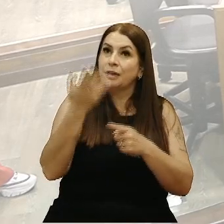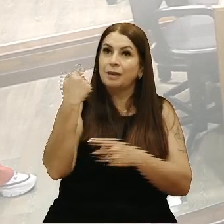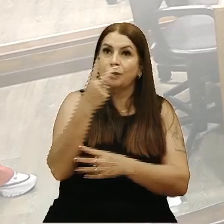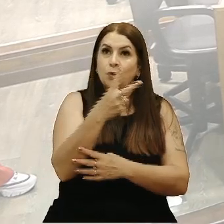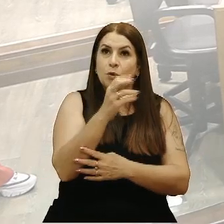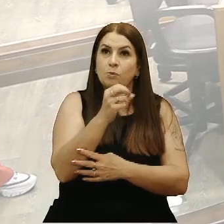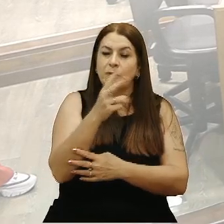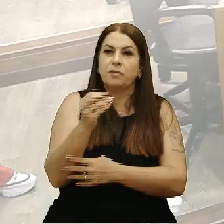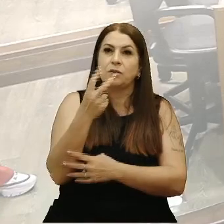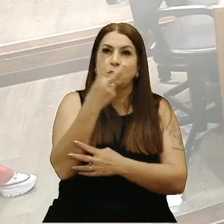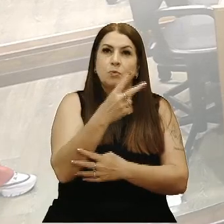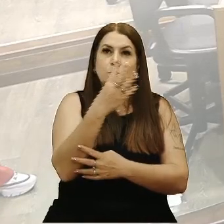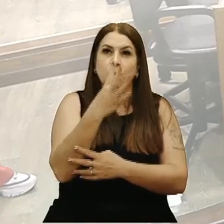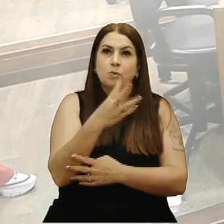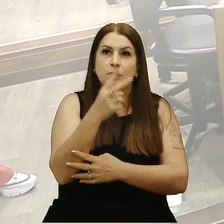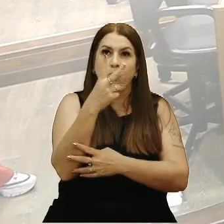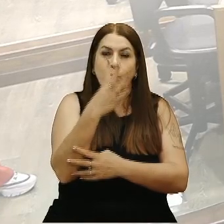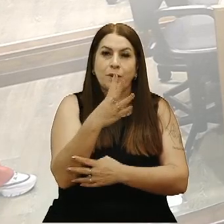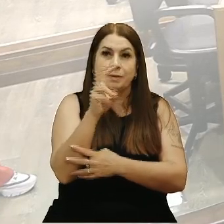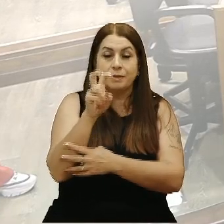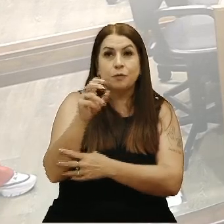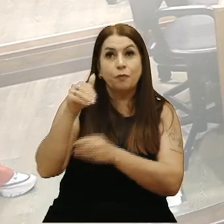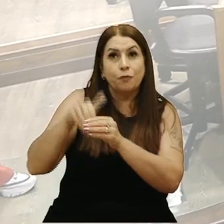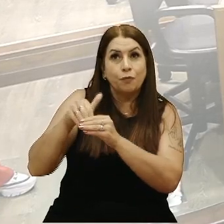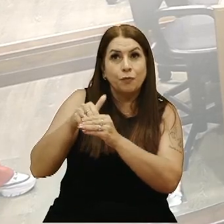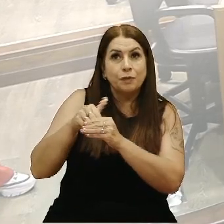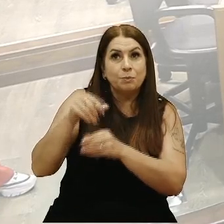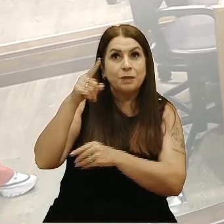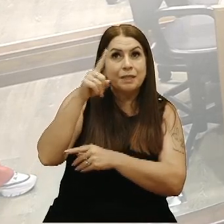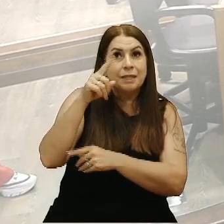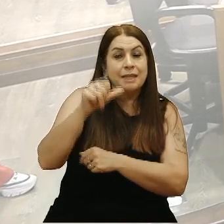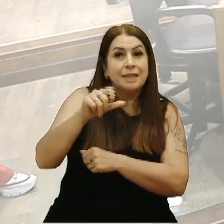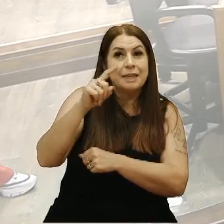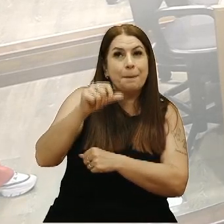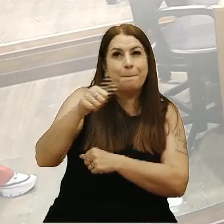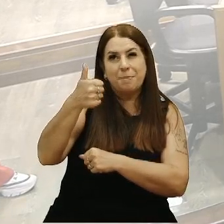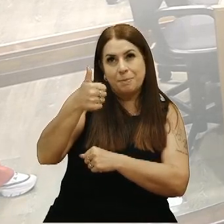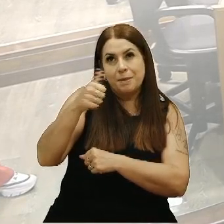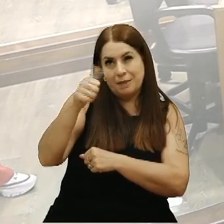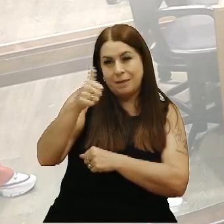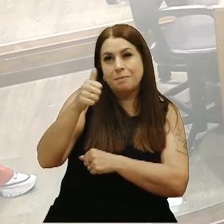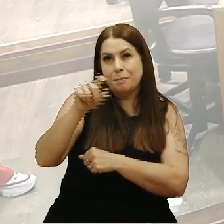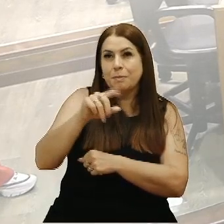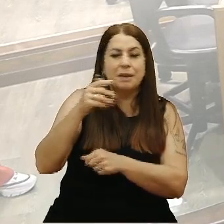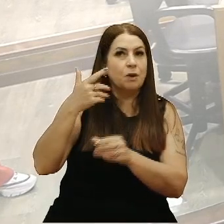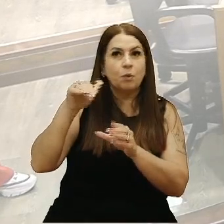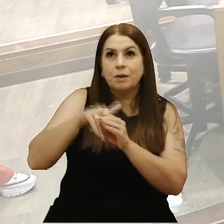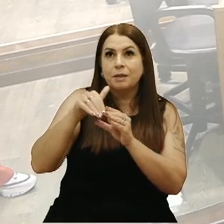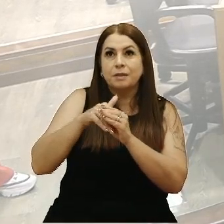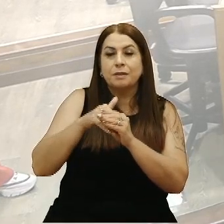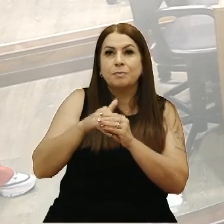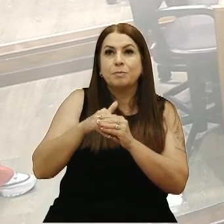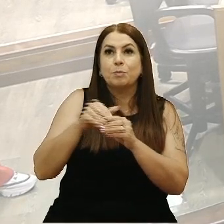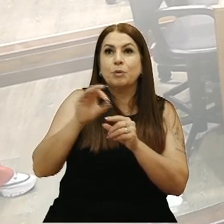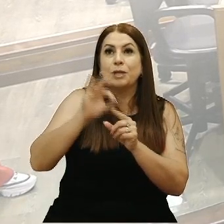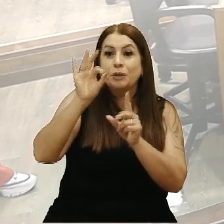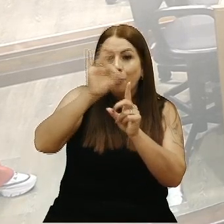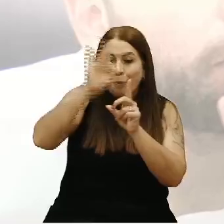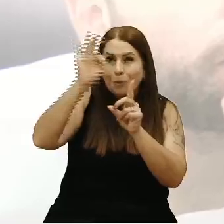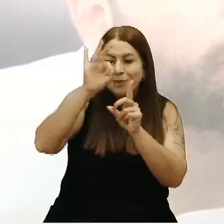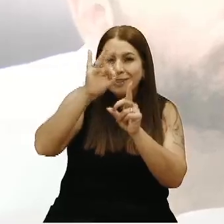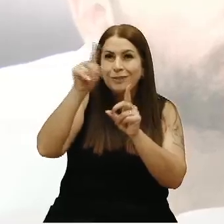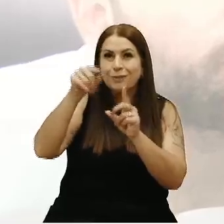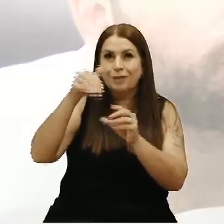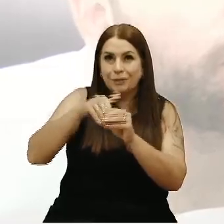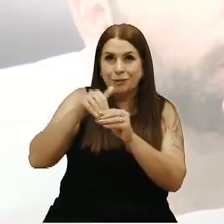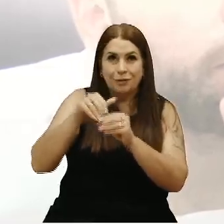fiz 2.445 votos, fui a 11ª mais votada e não me elegi por causa do coeficiente eleitoral. Então,